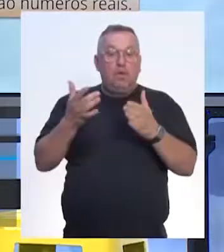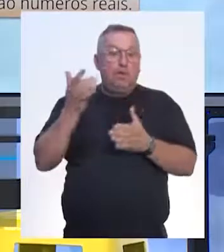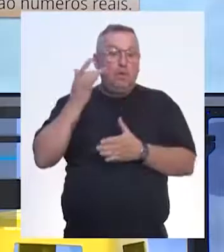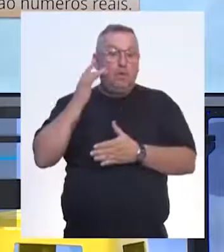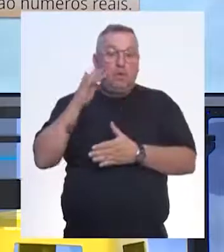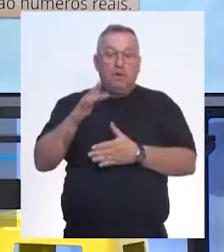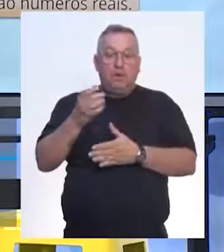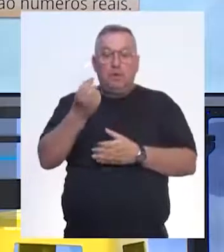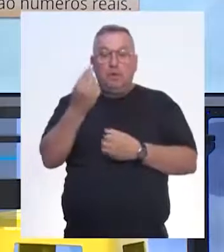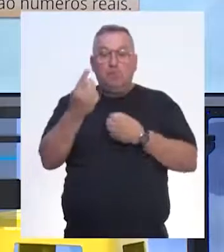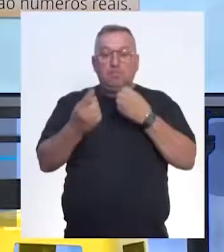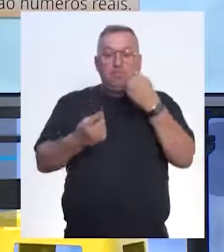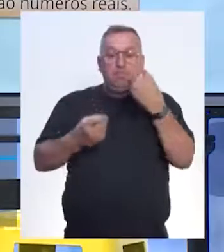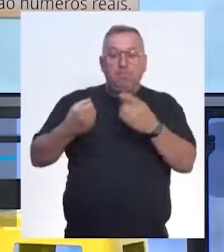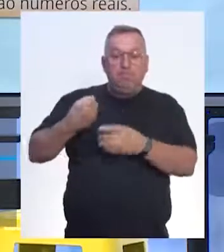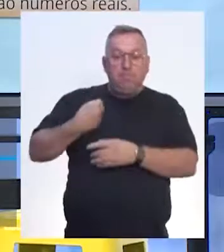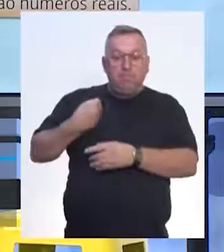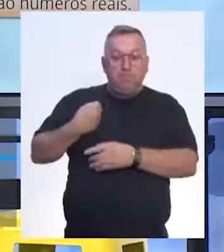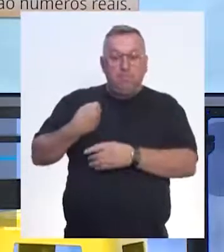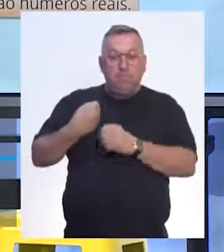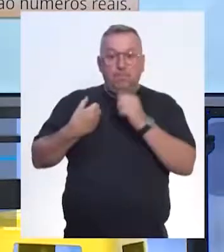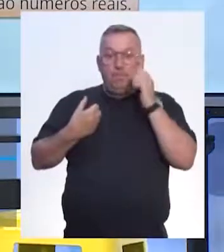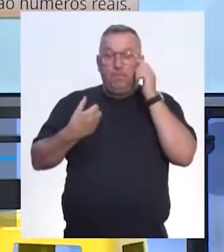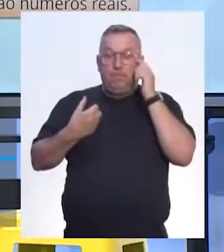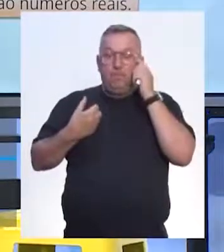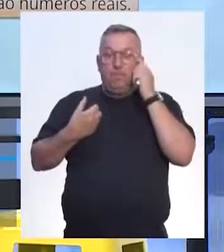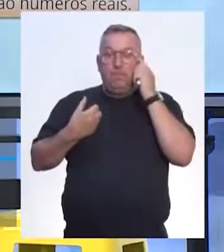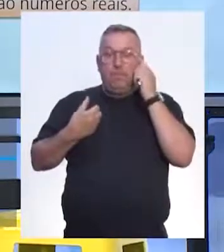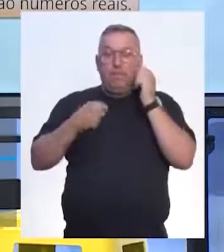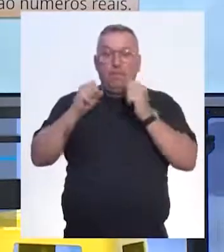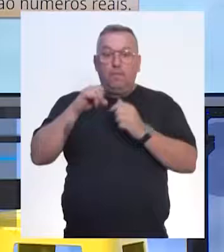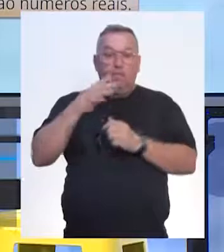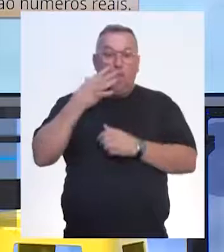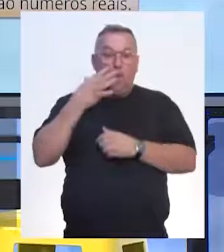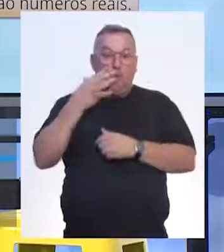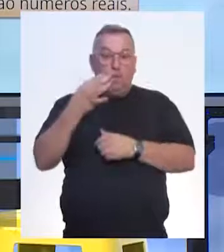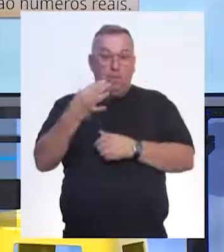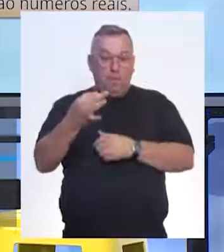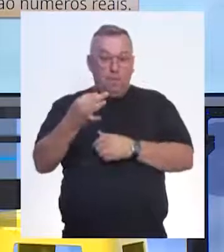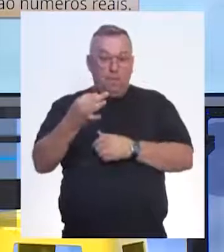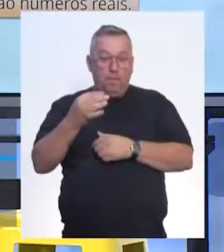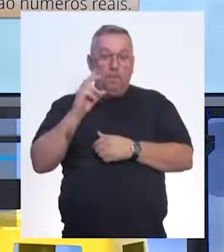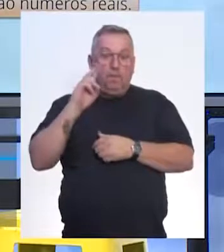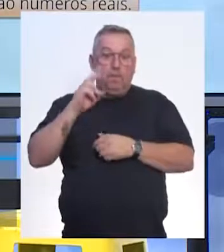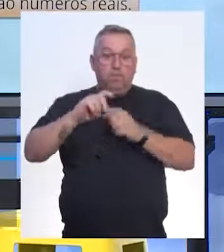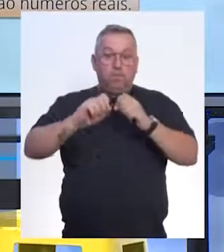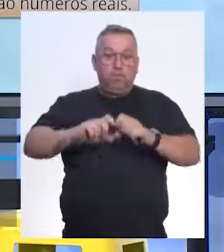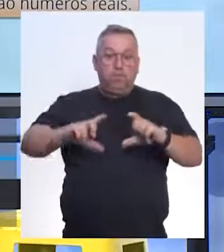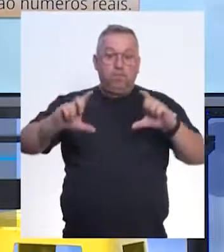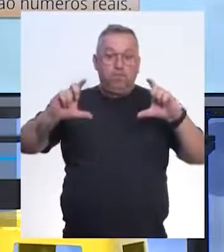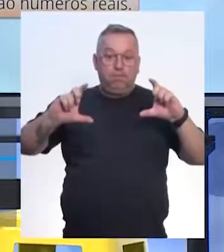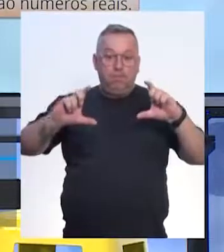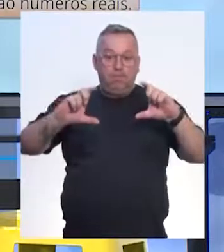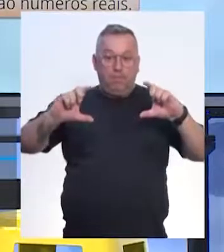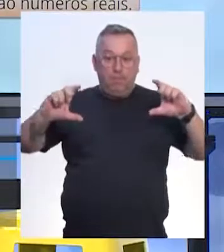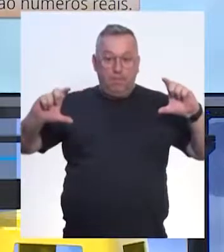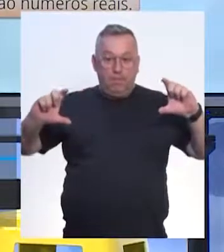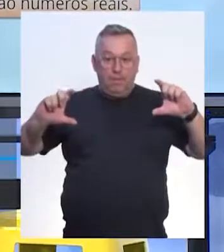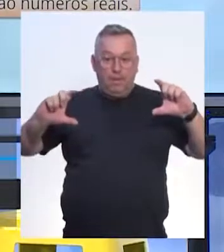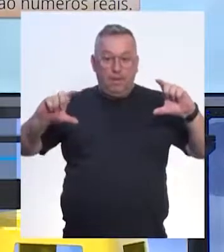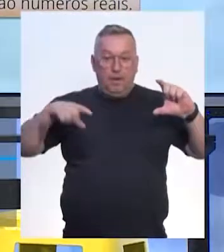sei alguns dos valores? Se a gente observar, a nossa equação teve